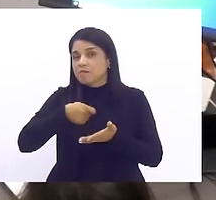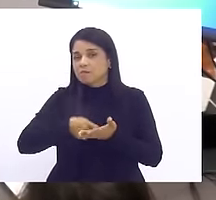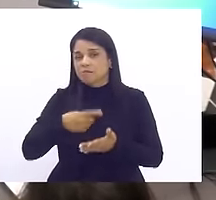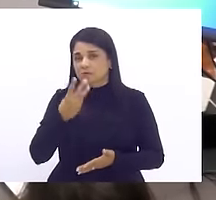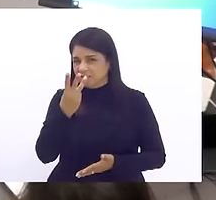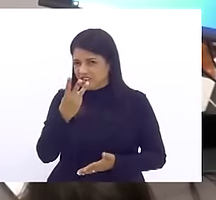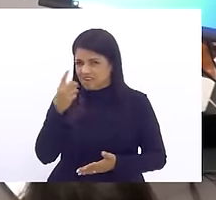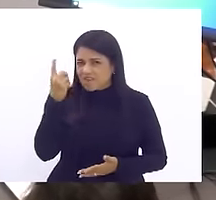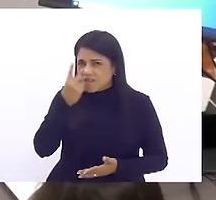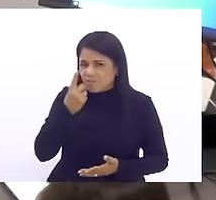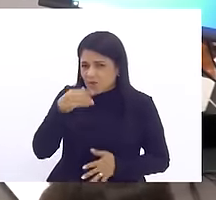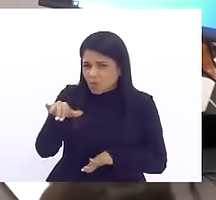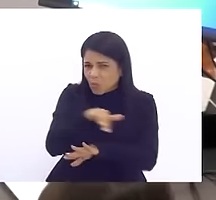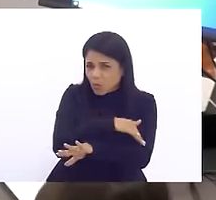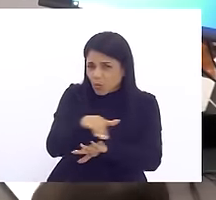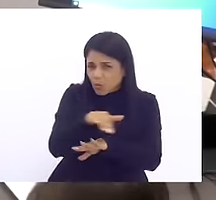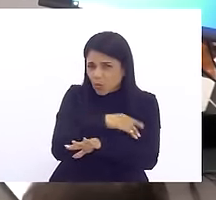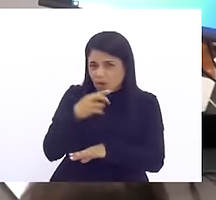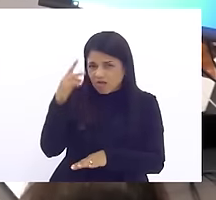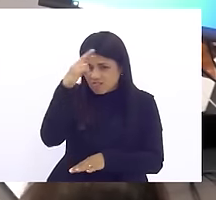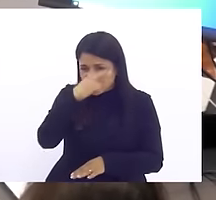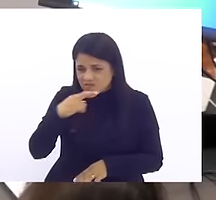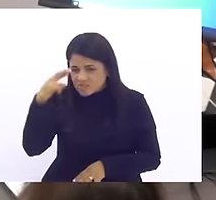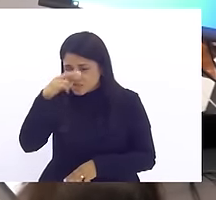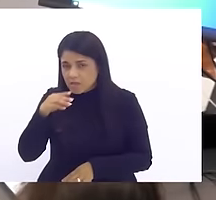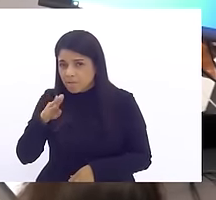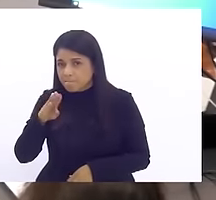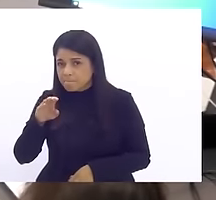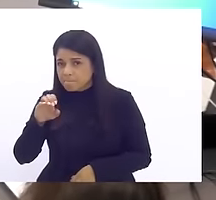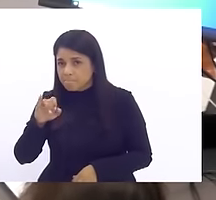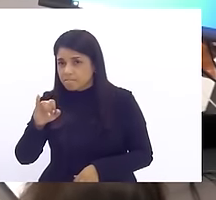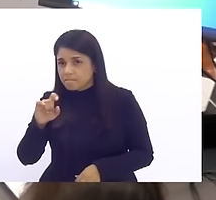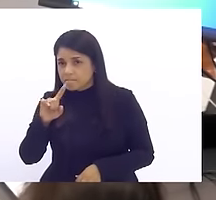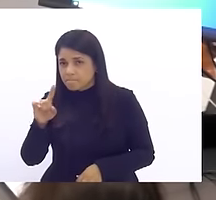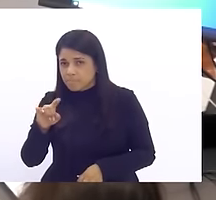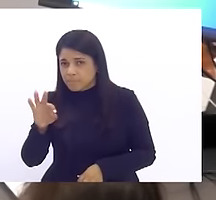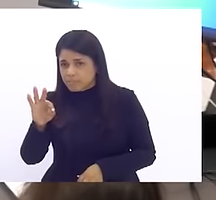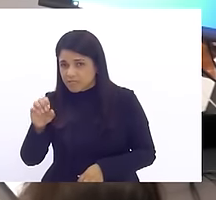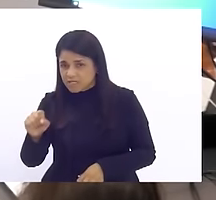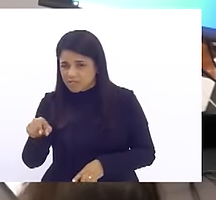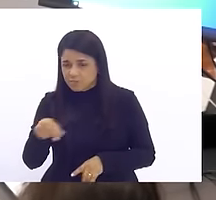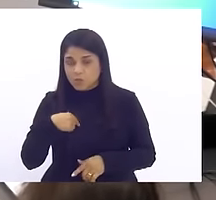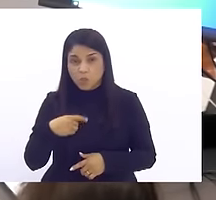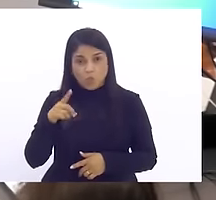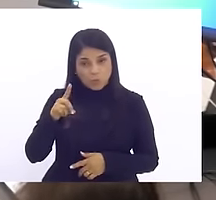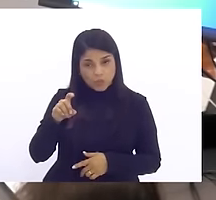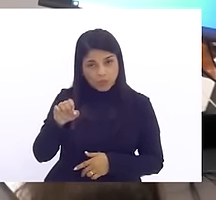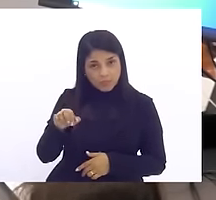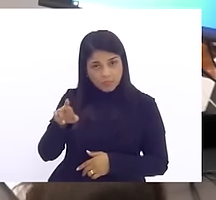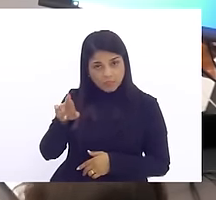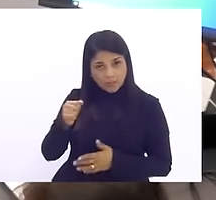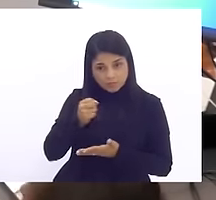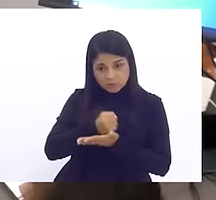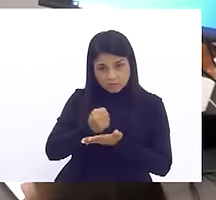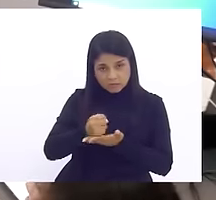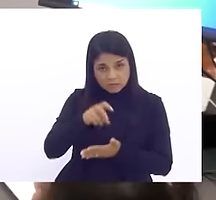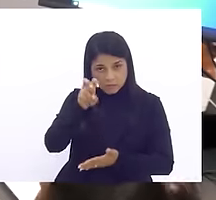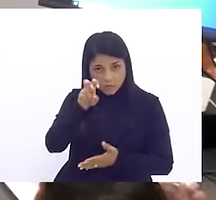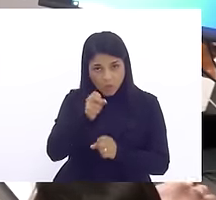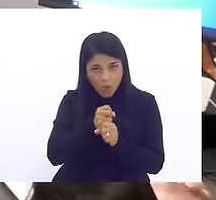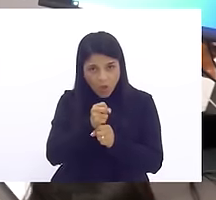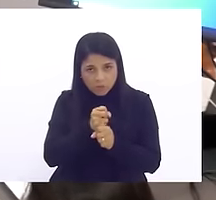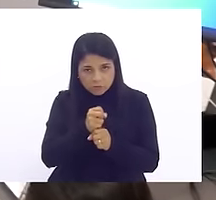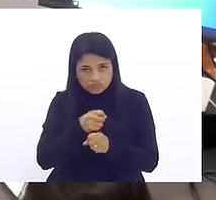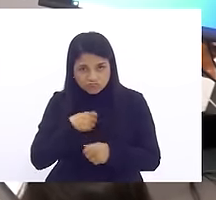ir à Rua em todas as blitz para ver o que está acontecendo e que o deto não teve a competência de 25 anos de contrato ninguém sabe nada